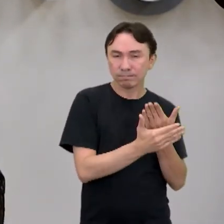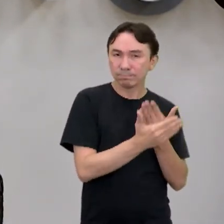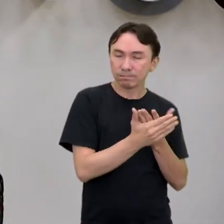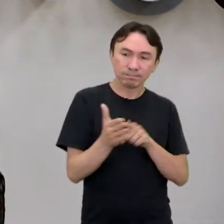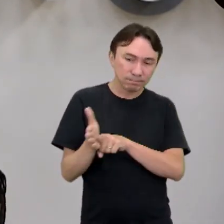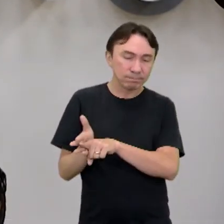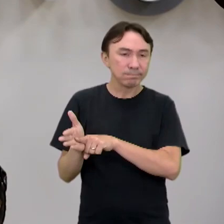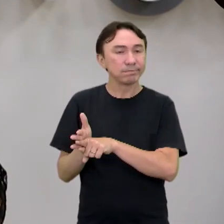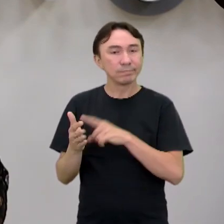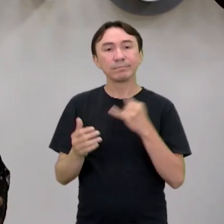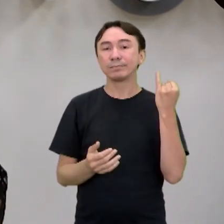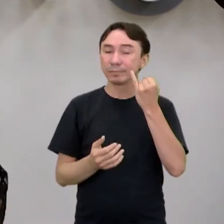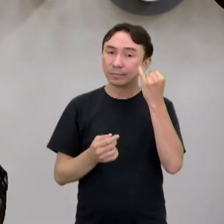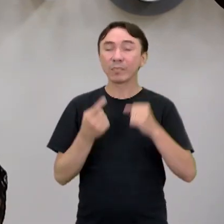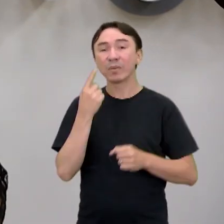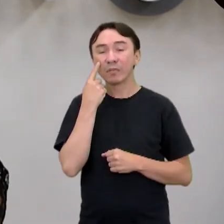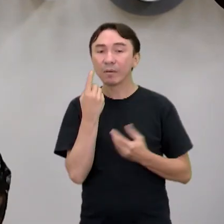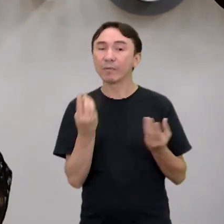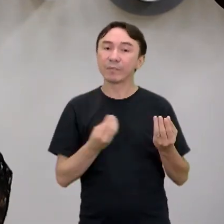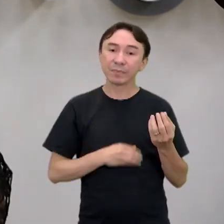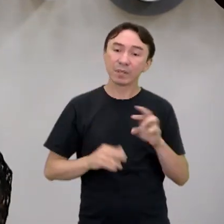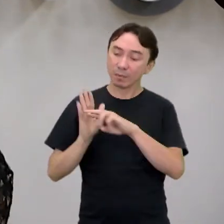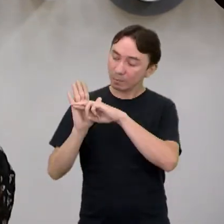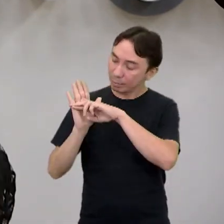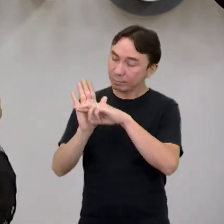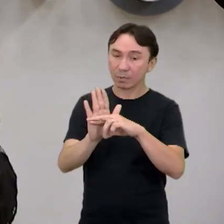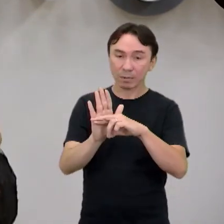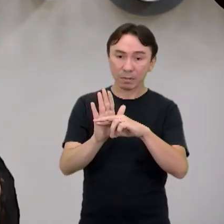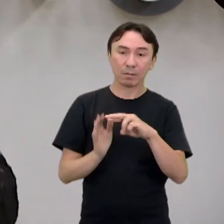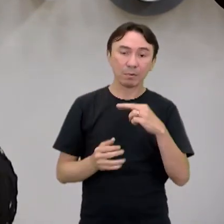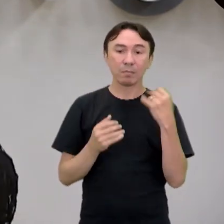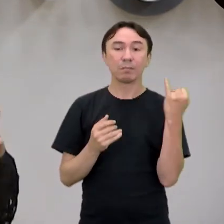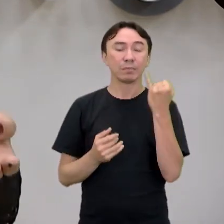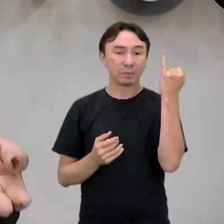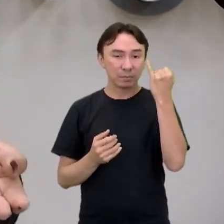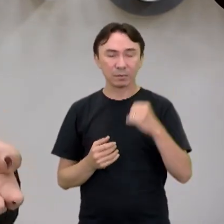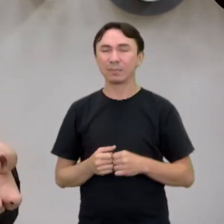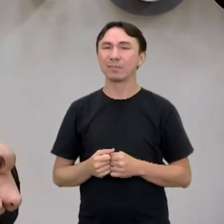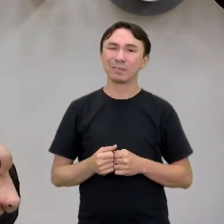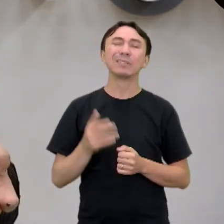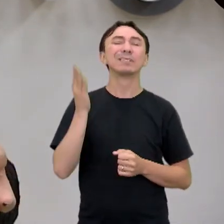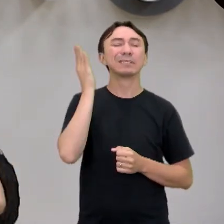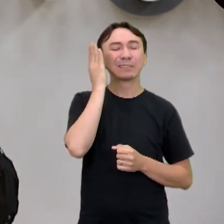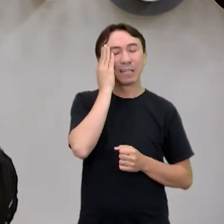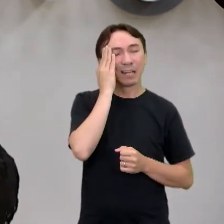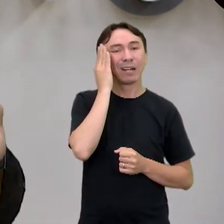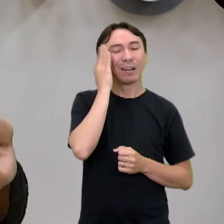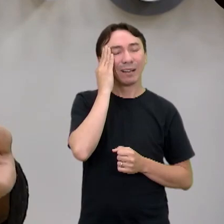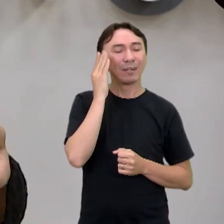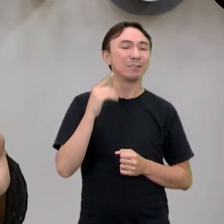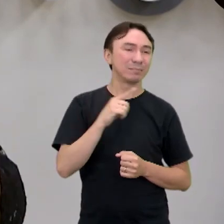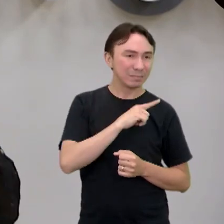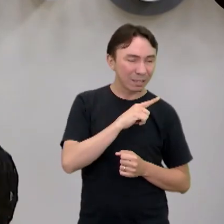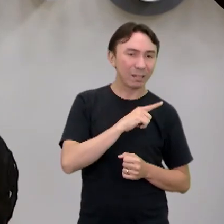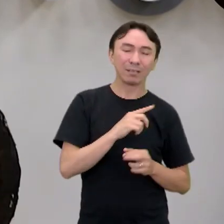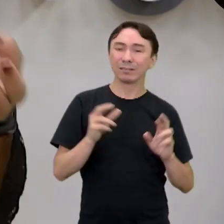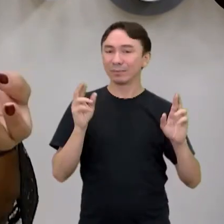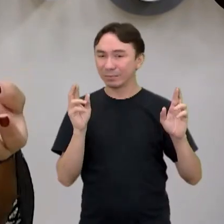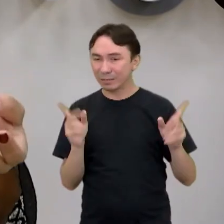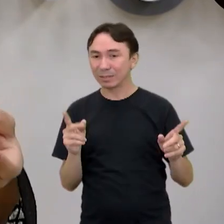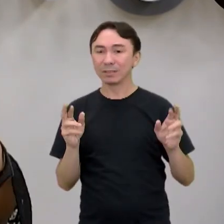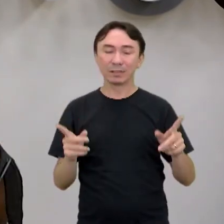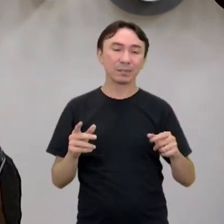ela é importante. A gente vê, sim, o esporte. Tem diferença. Nós estudamos também sobre isso, investigamos bastante.